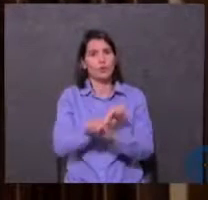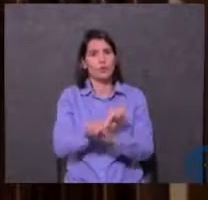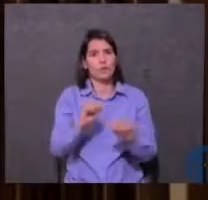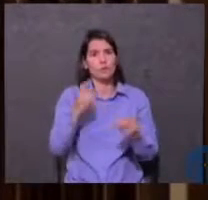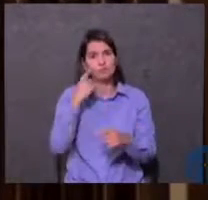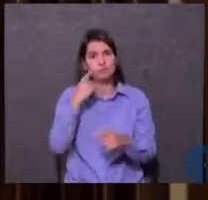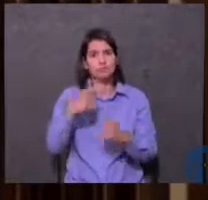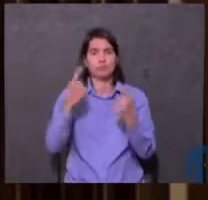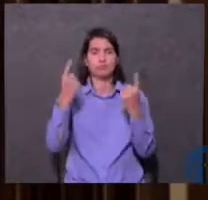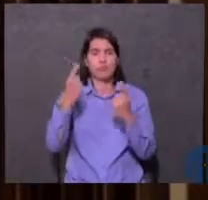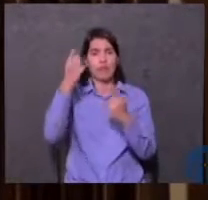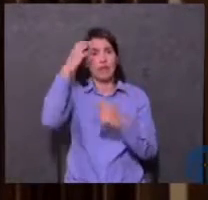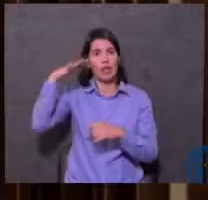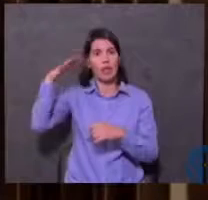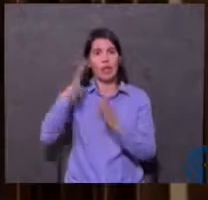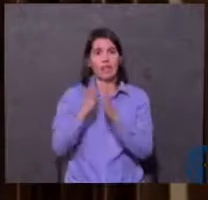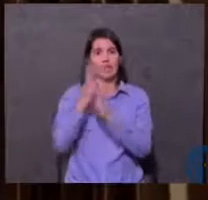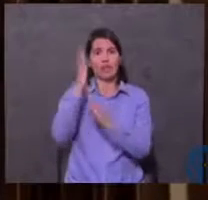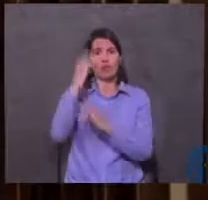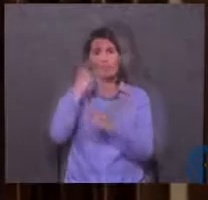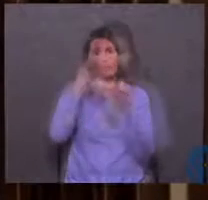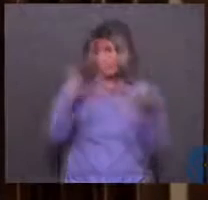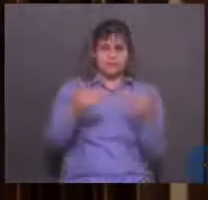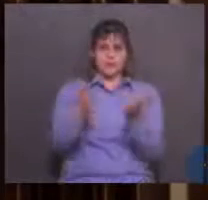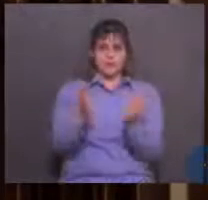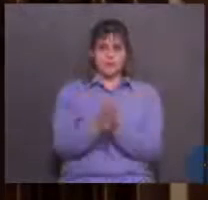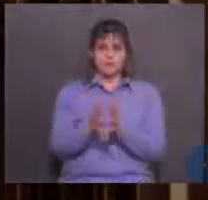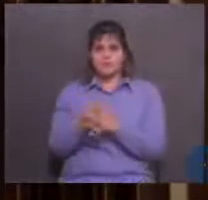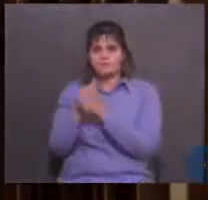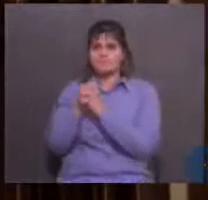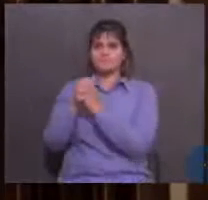o Reino de Deus a todos, oremos.